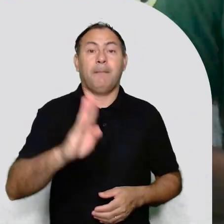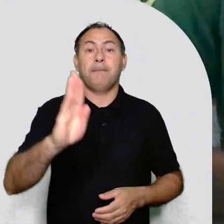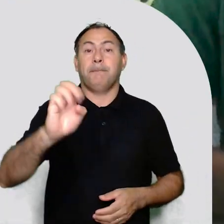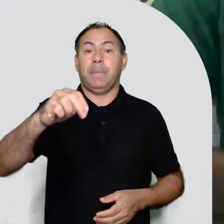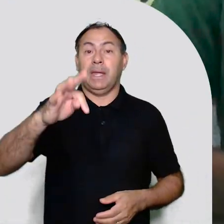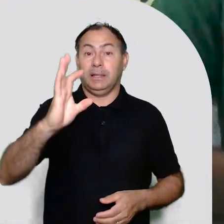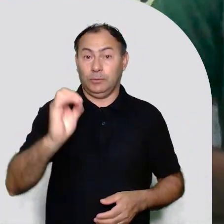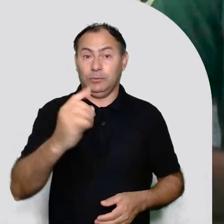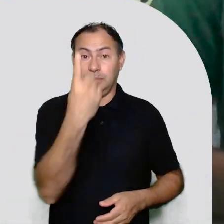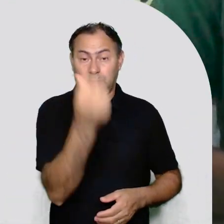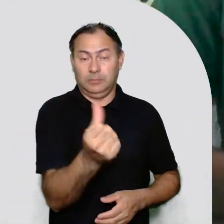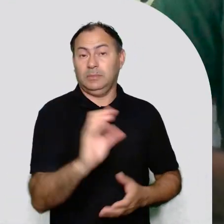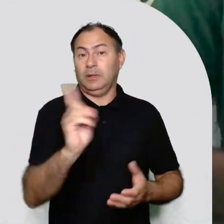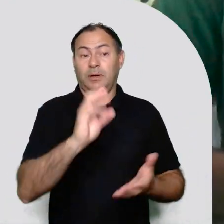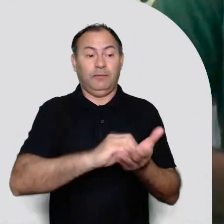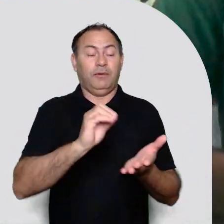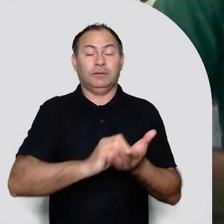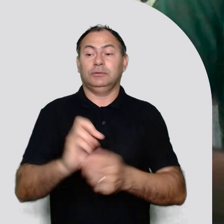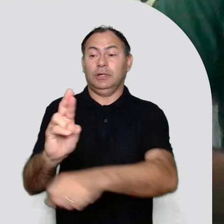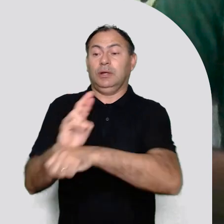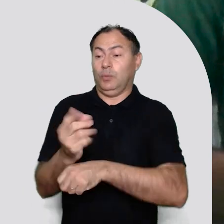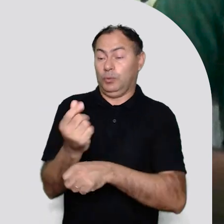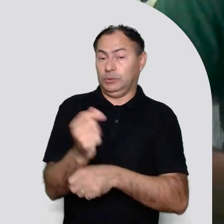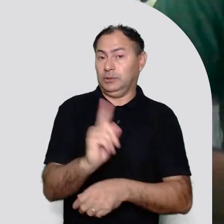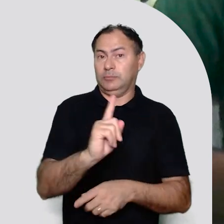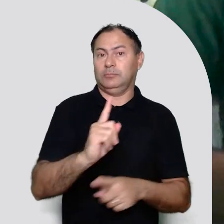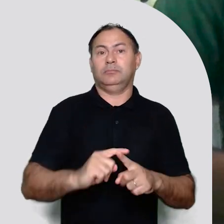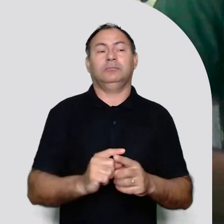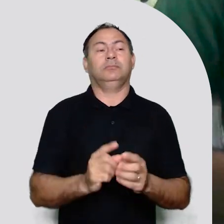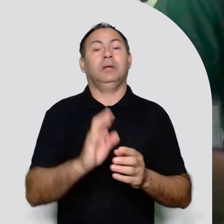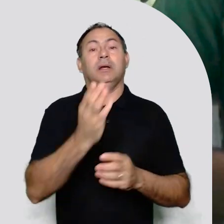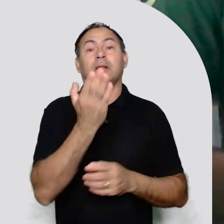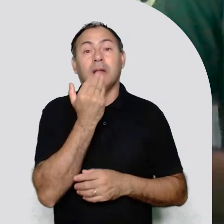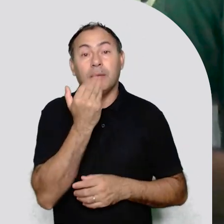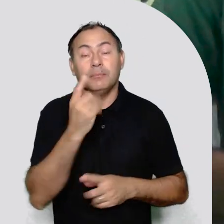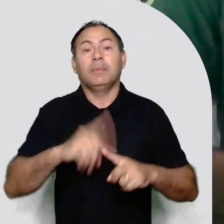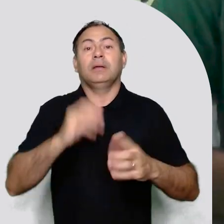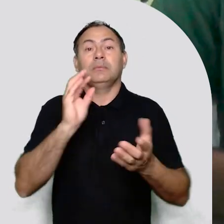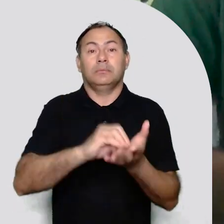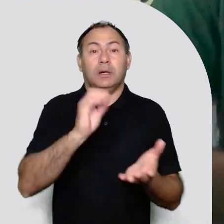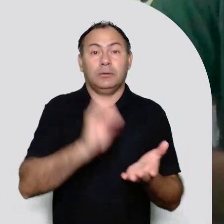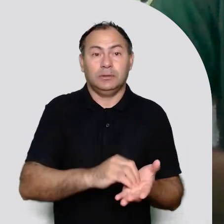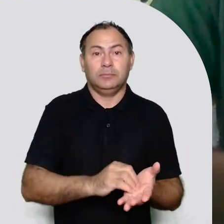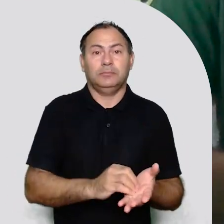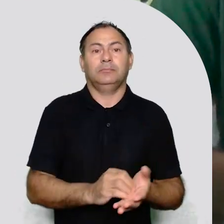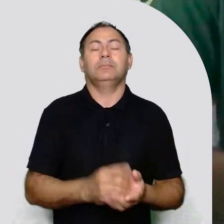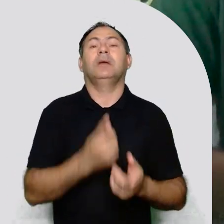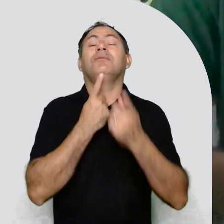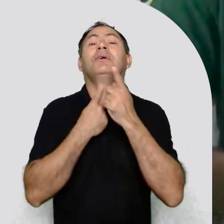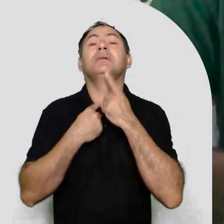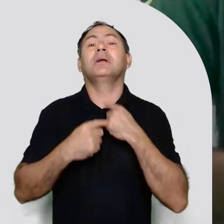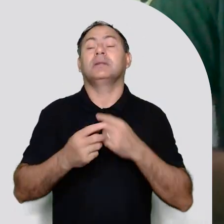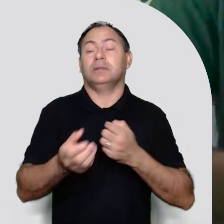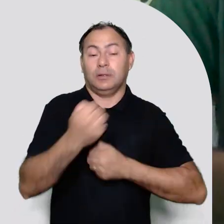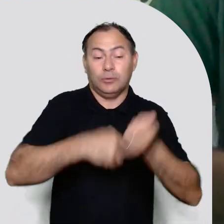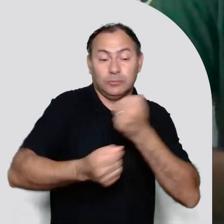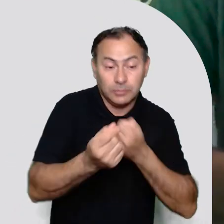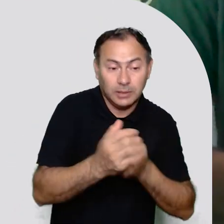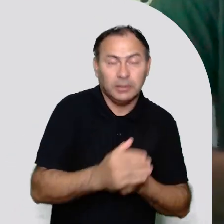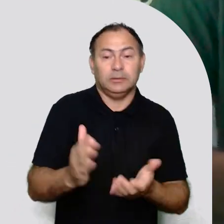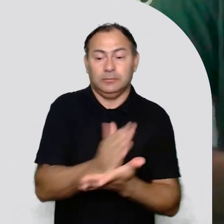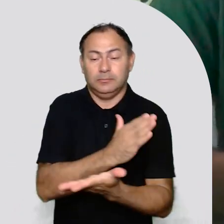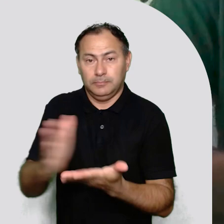XVI, não é uma falta de recursos, de alimento, mas é falta de vontade econômica,